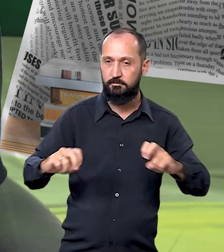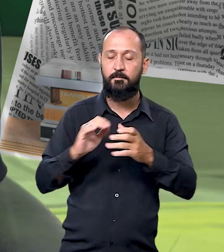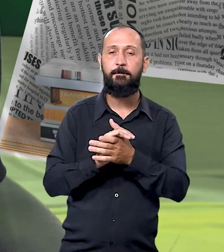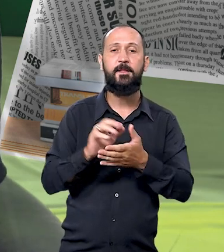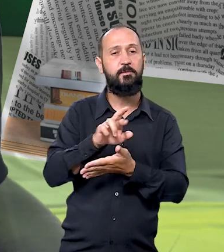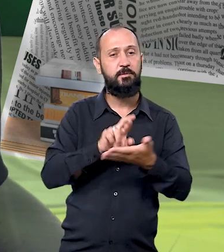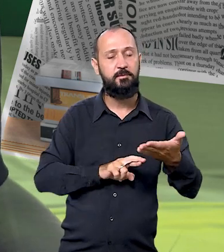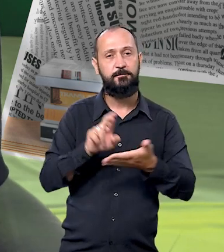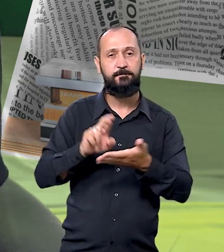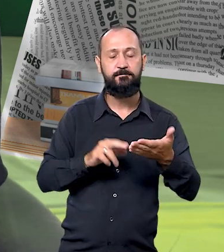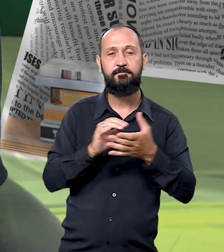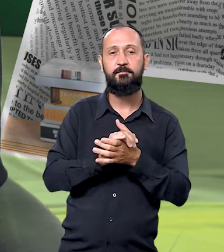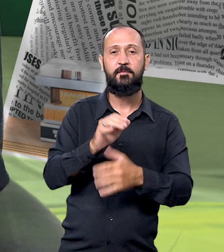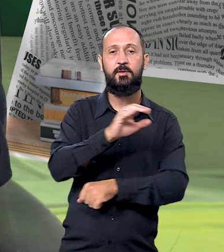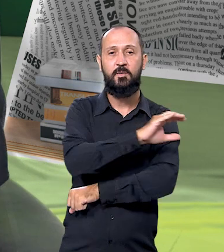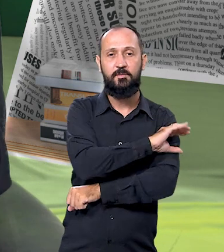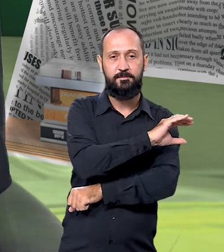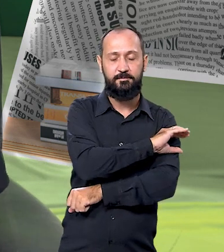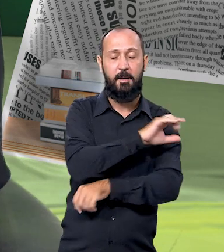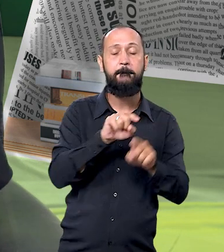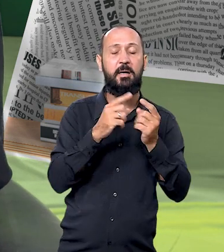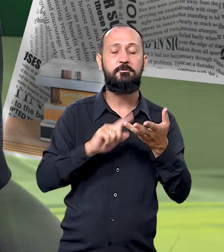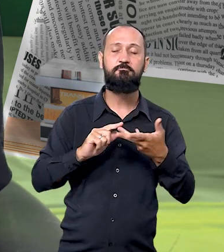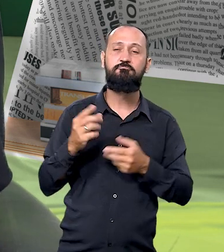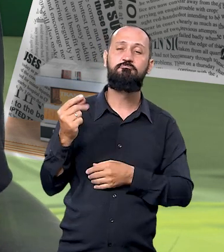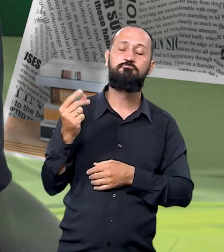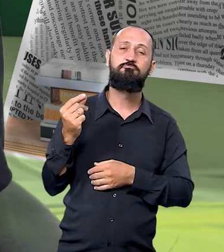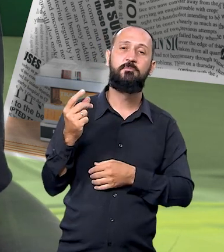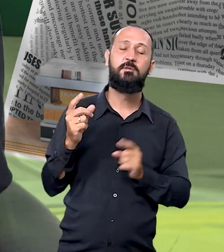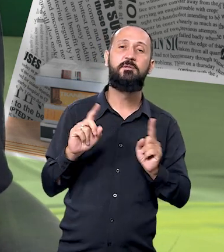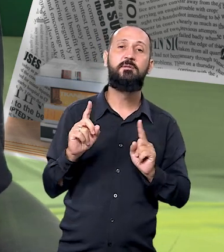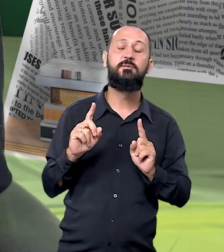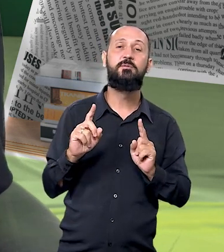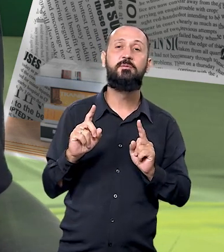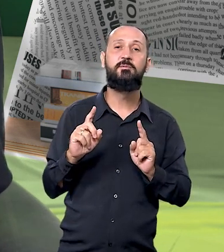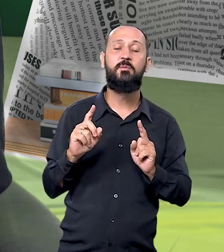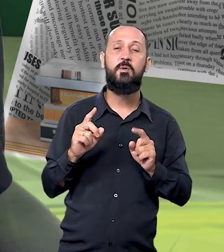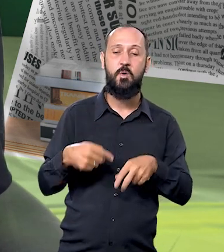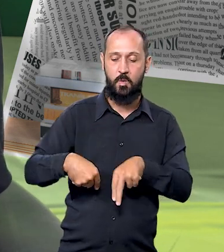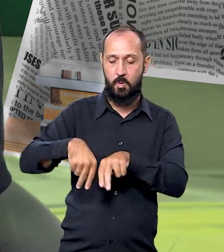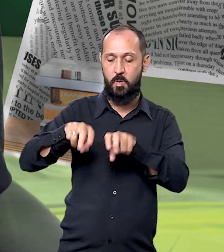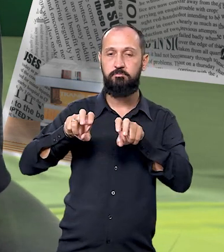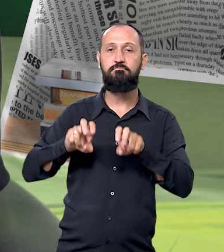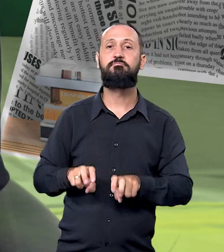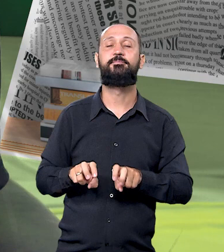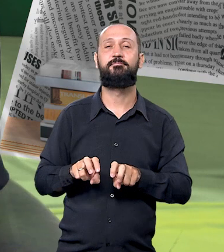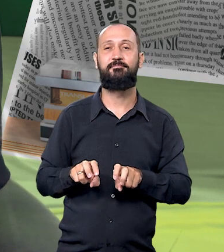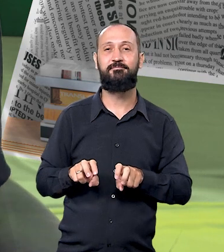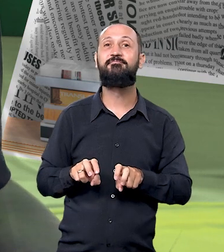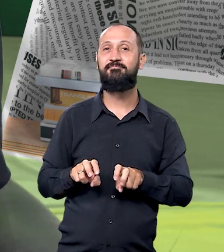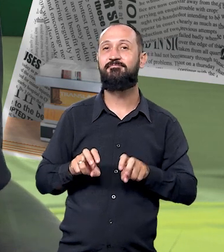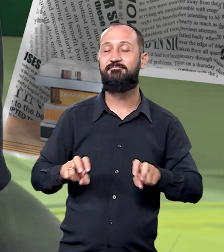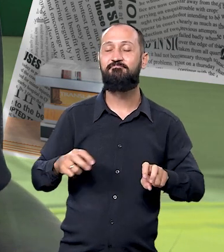plenária, aquela que faz relatório, aquela que coordena as falas. Mas por muito tempo a gente não era as pessoas que ocupavam os